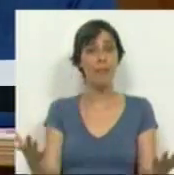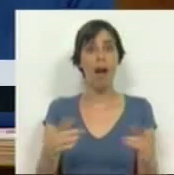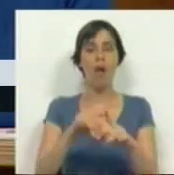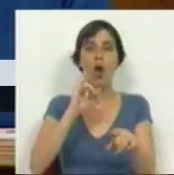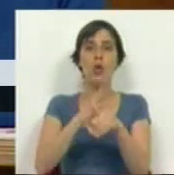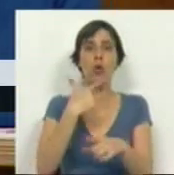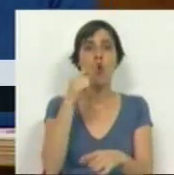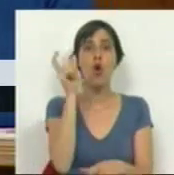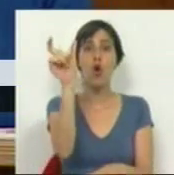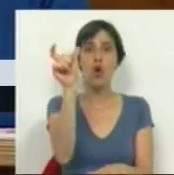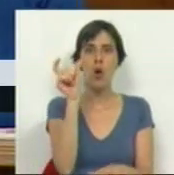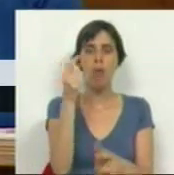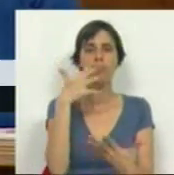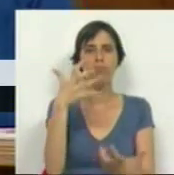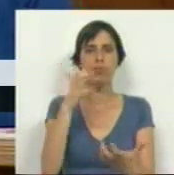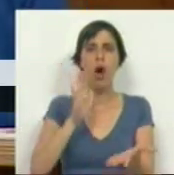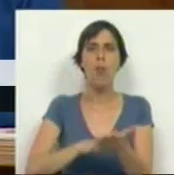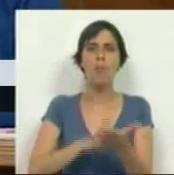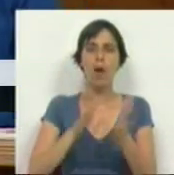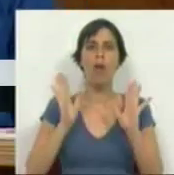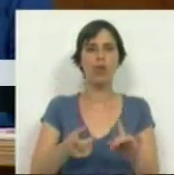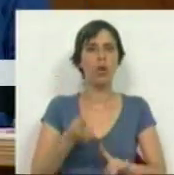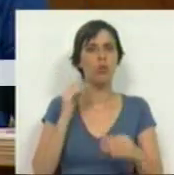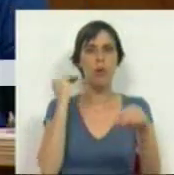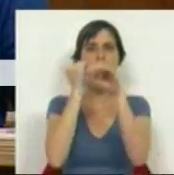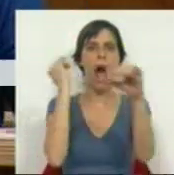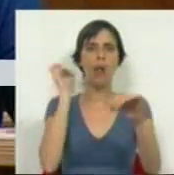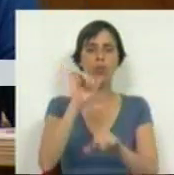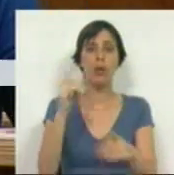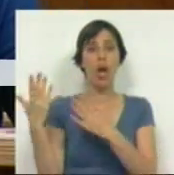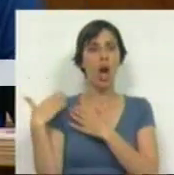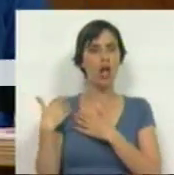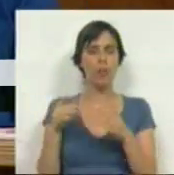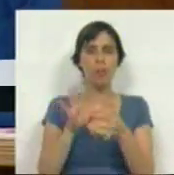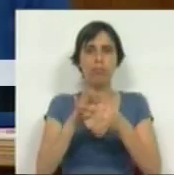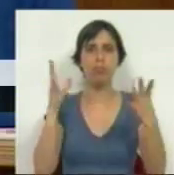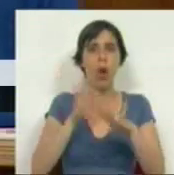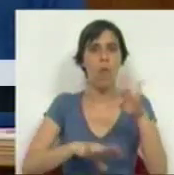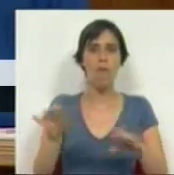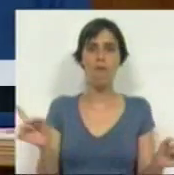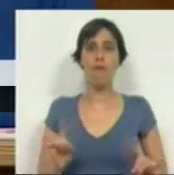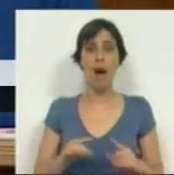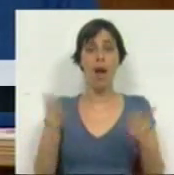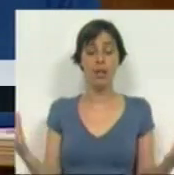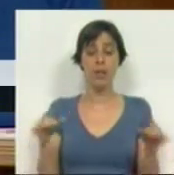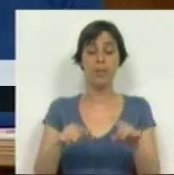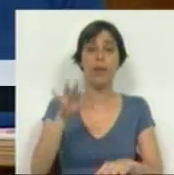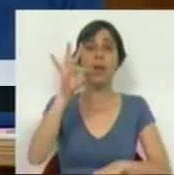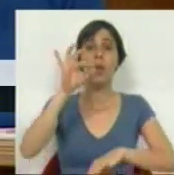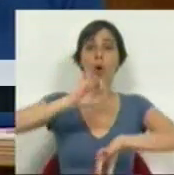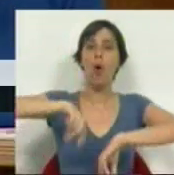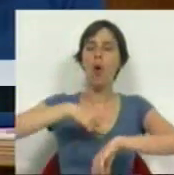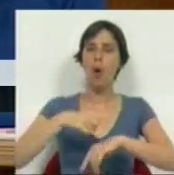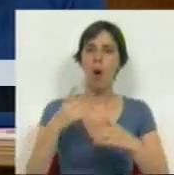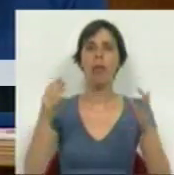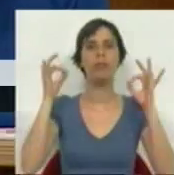é outro nome que já deu demasiadas provas de não estar à altura das suas responsabilidades. Estas 48